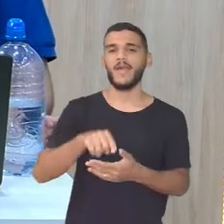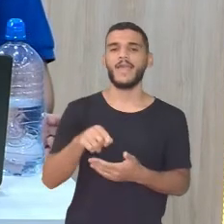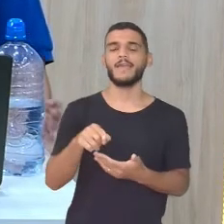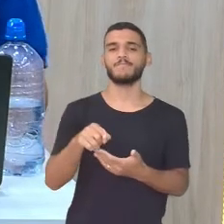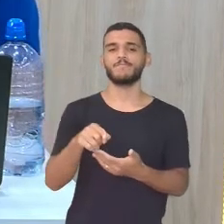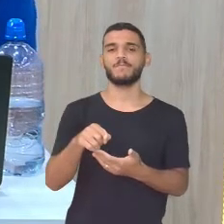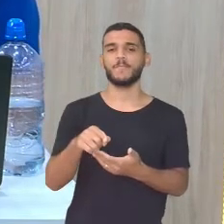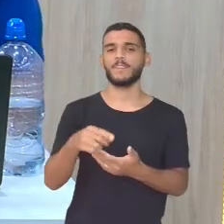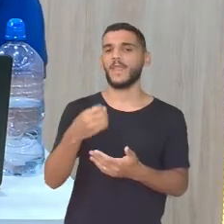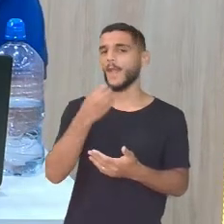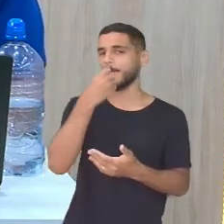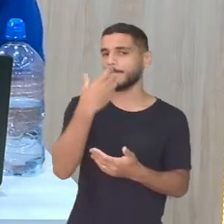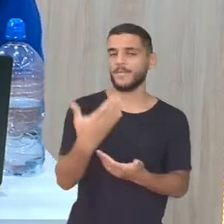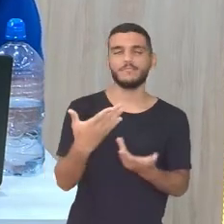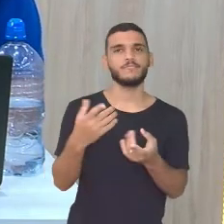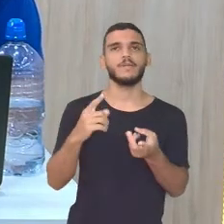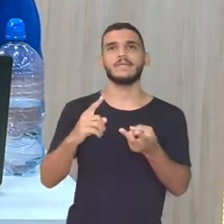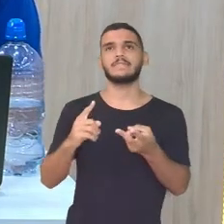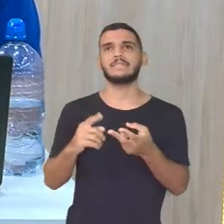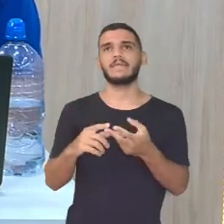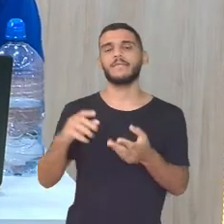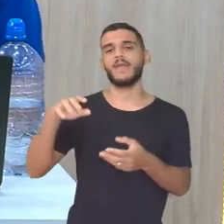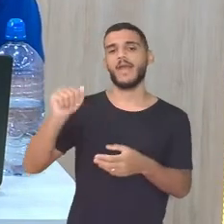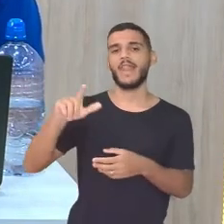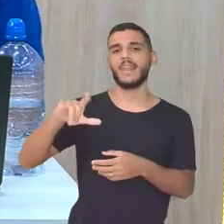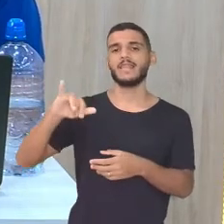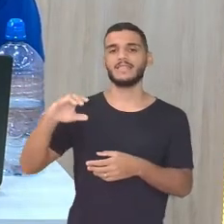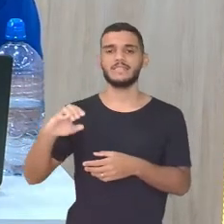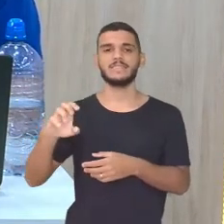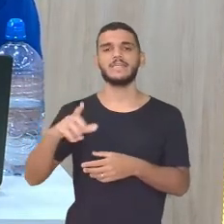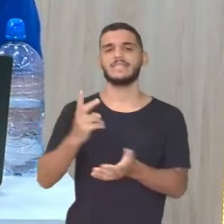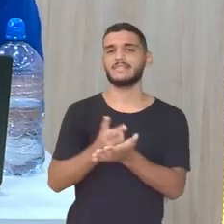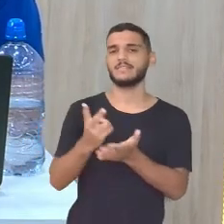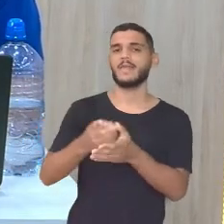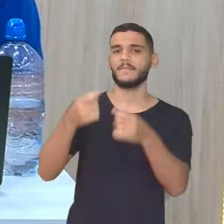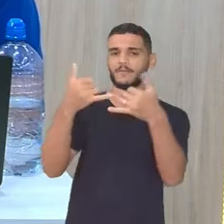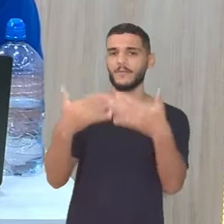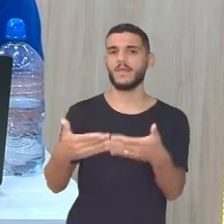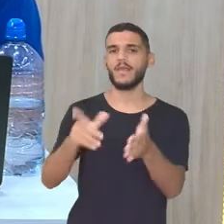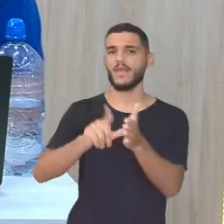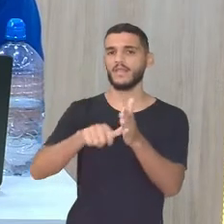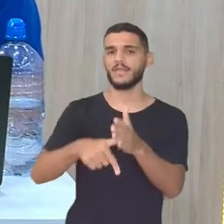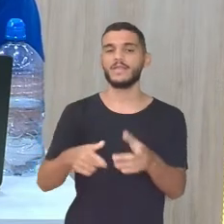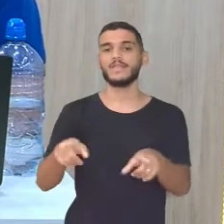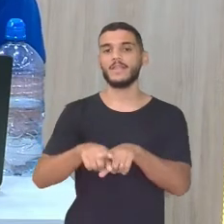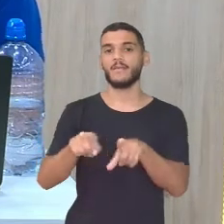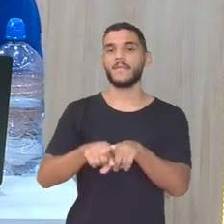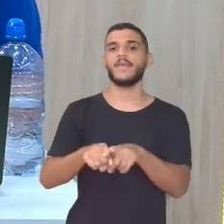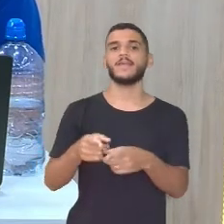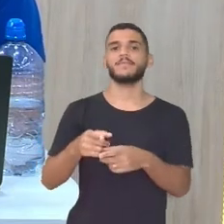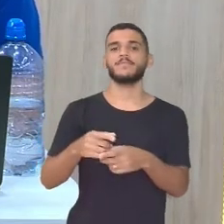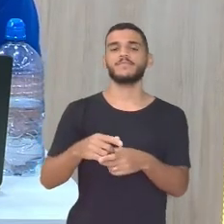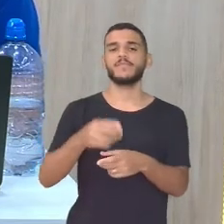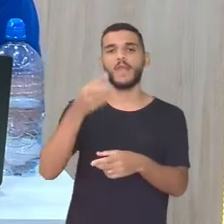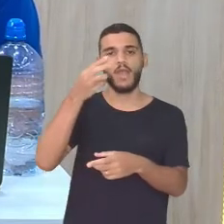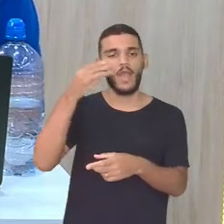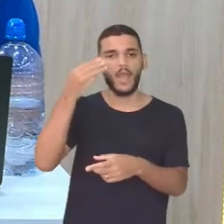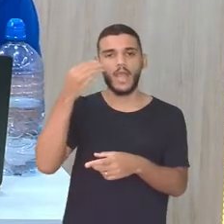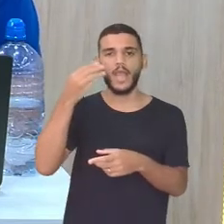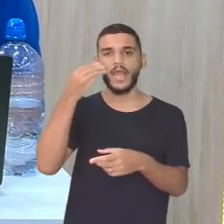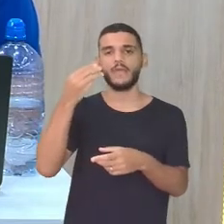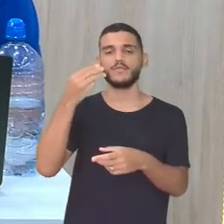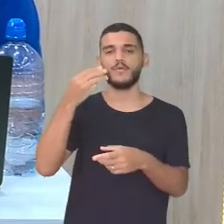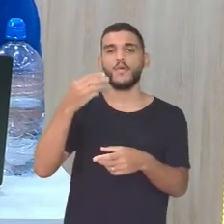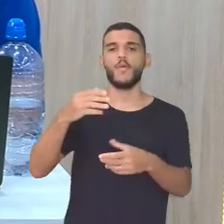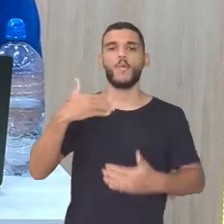né? Além do coelho falante sempre atrasado, a gente também tem um gato que some metade, desaparece Isso. metade do corpo do gato e depois